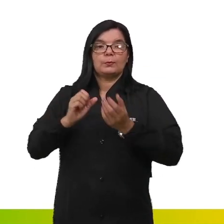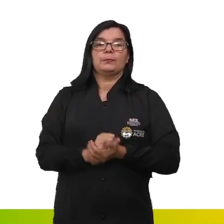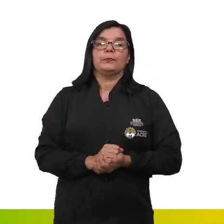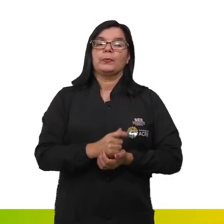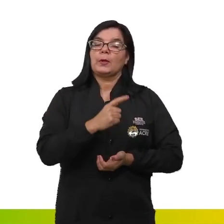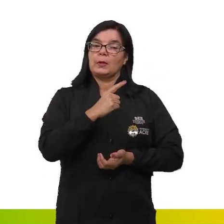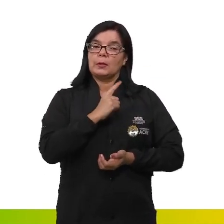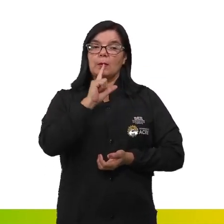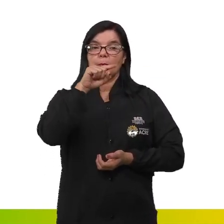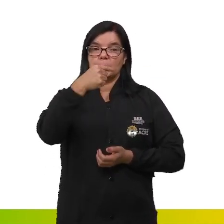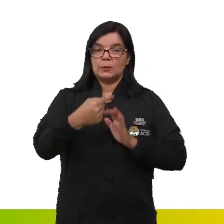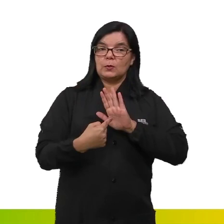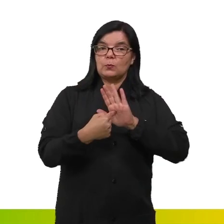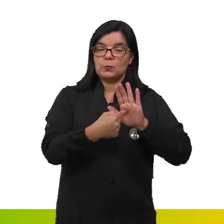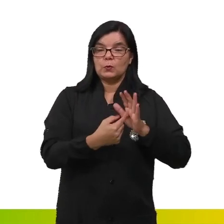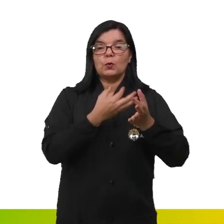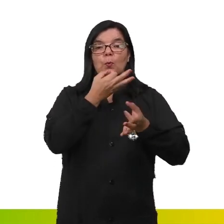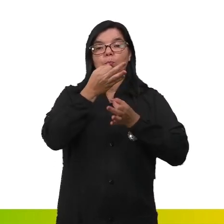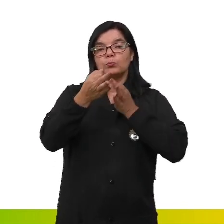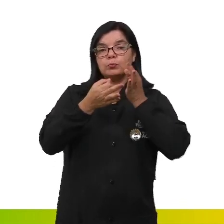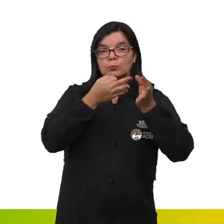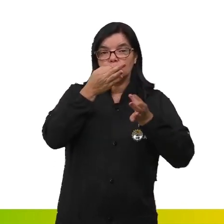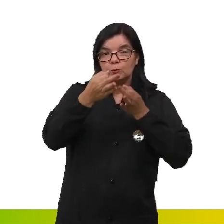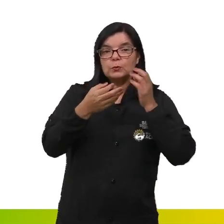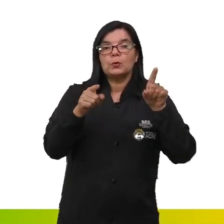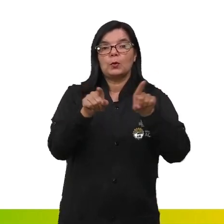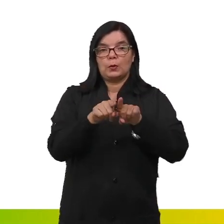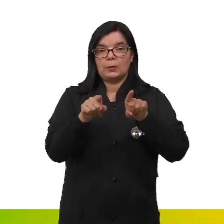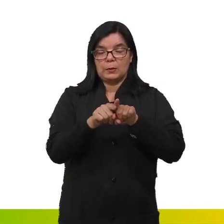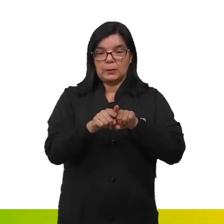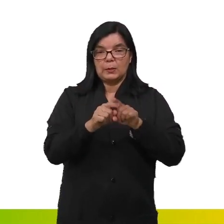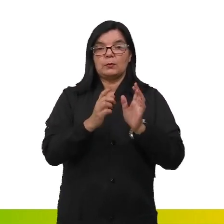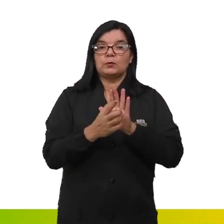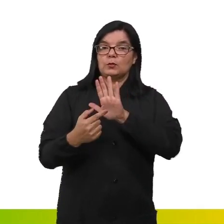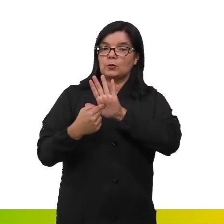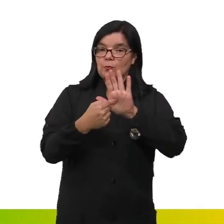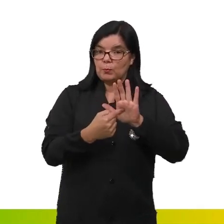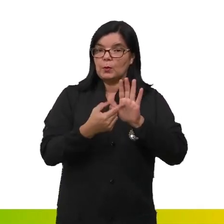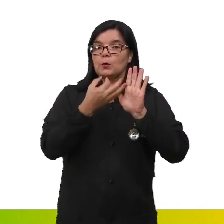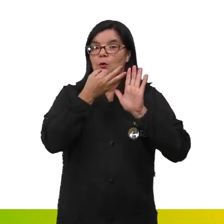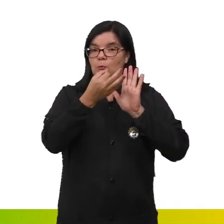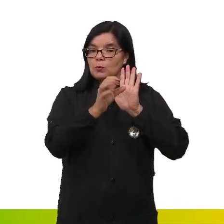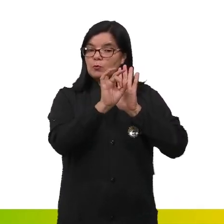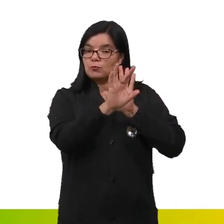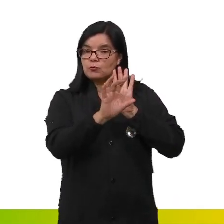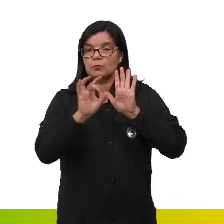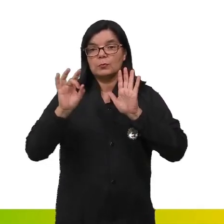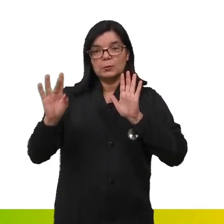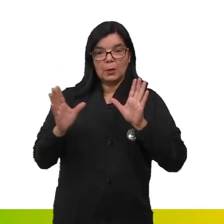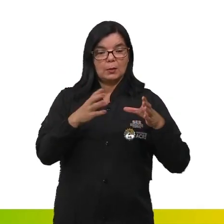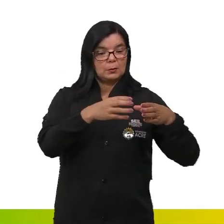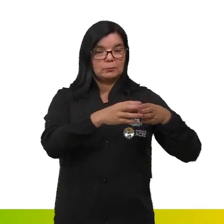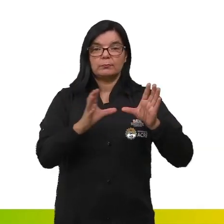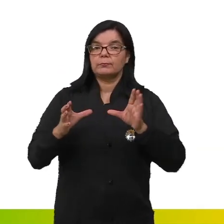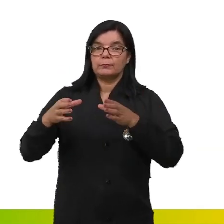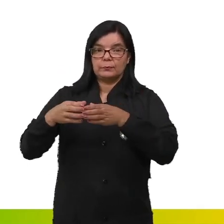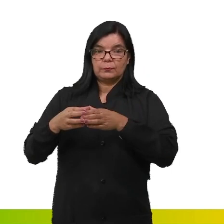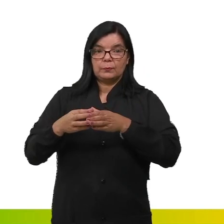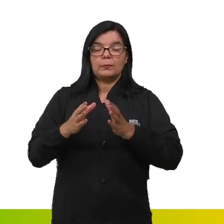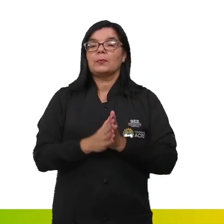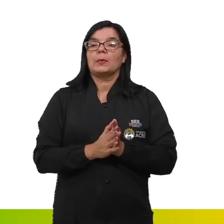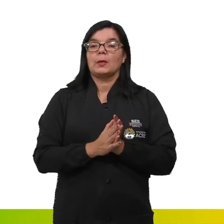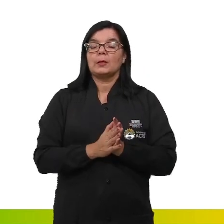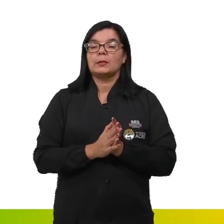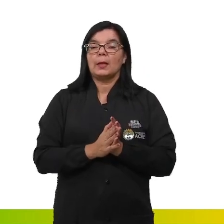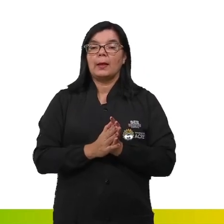gente tem em seguida a apresentação dos pontos de vista, então eu tenho a apresentação dos argumentos de cada lado, tá? As